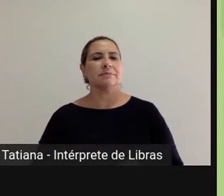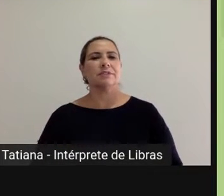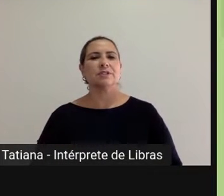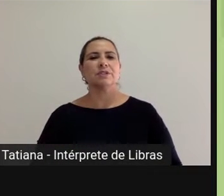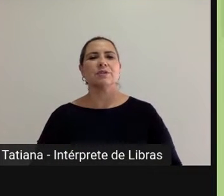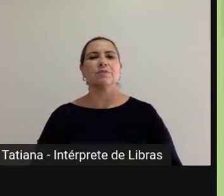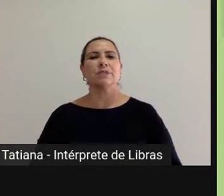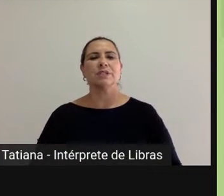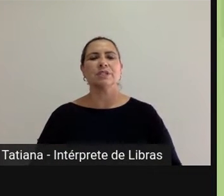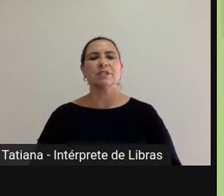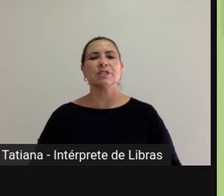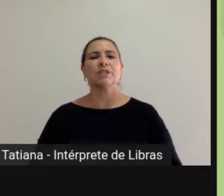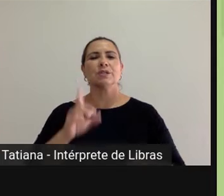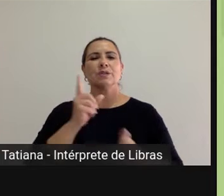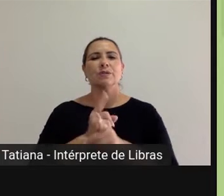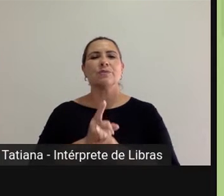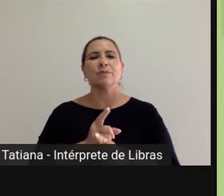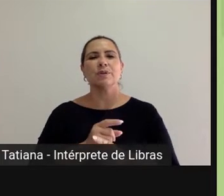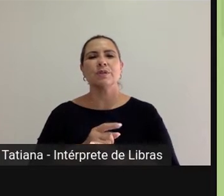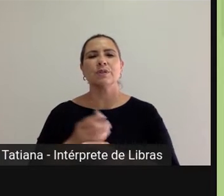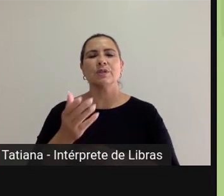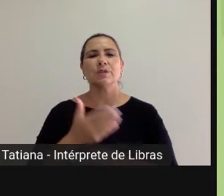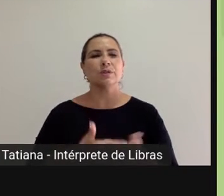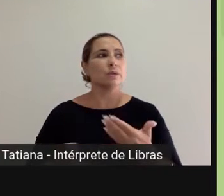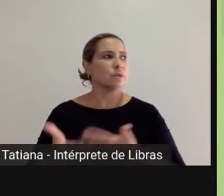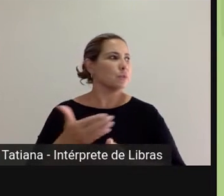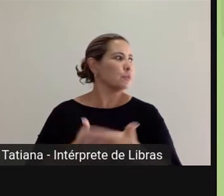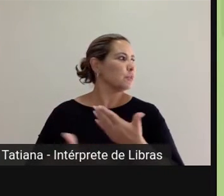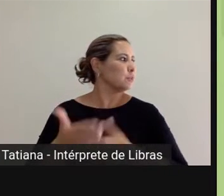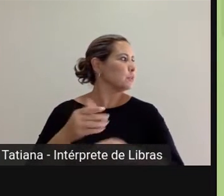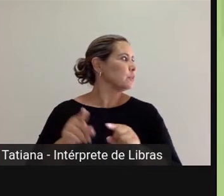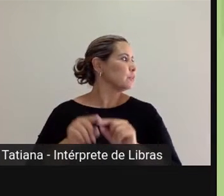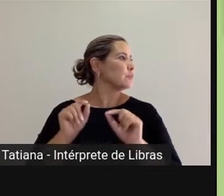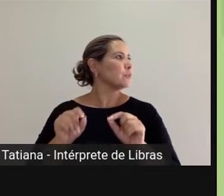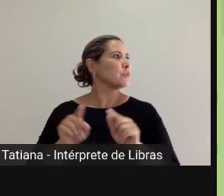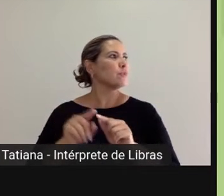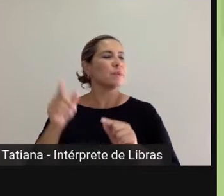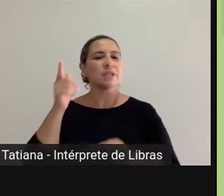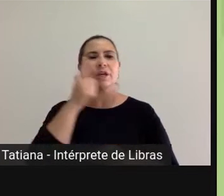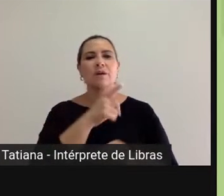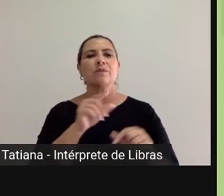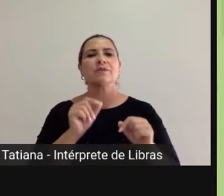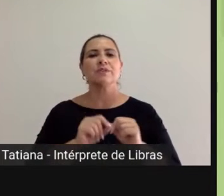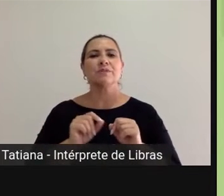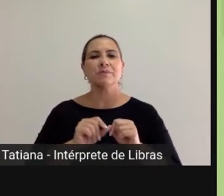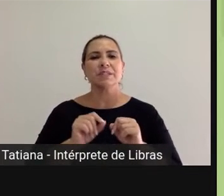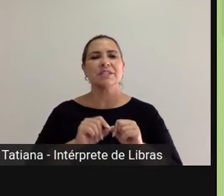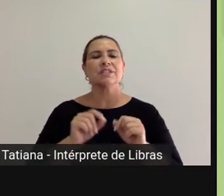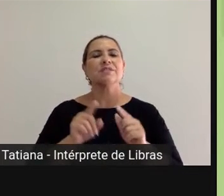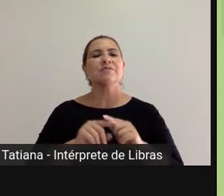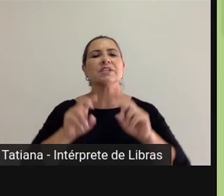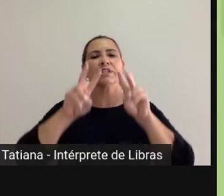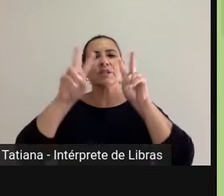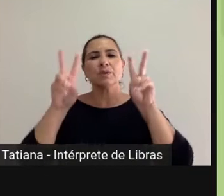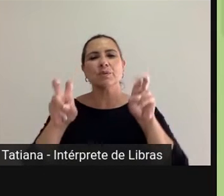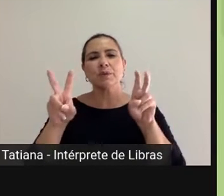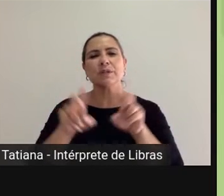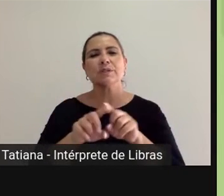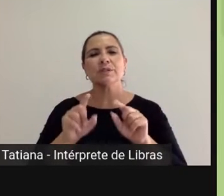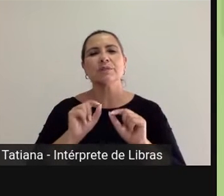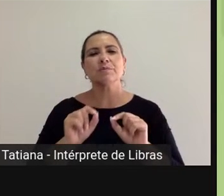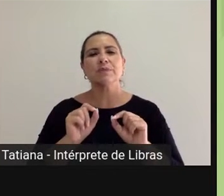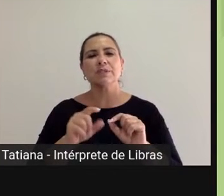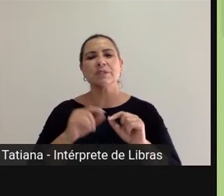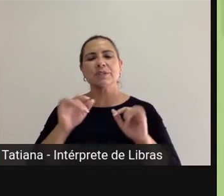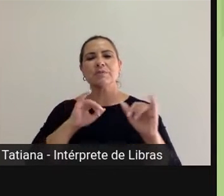de filtragem que o próprio Google ou o Facebook conseguem fazer do conteúdo de desinformação no